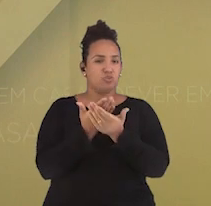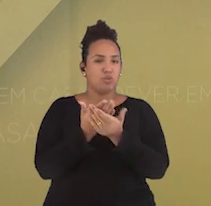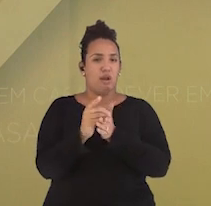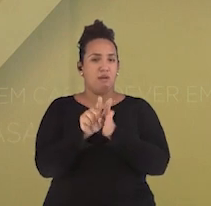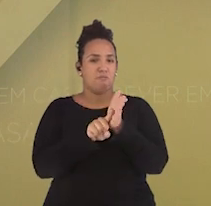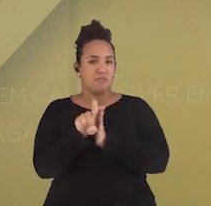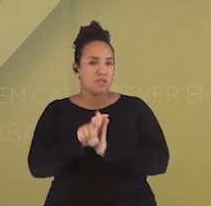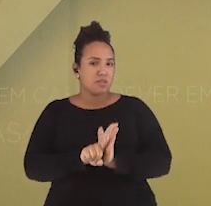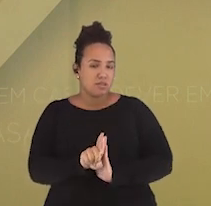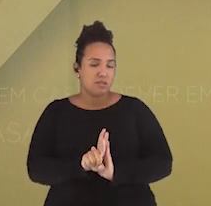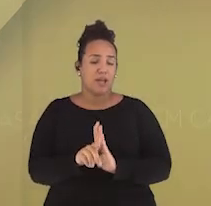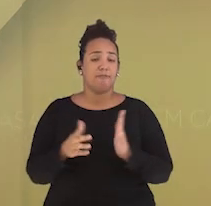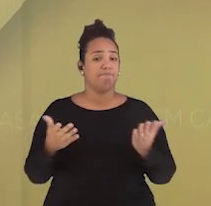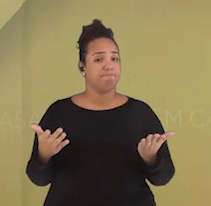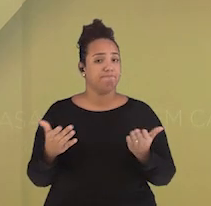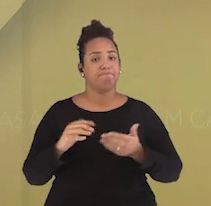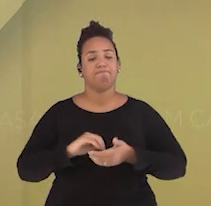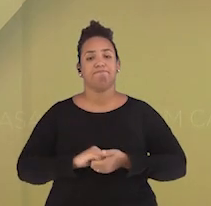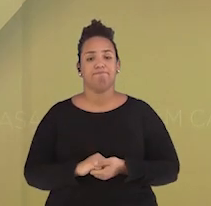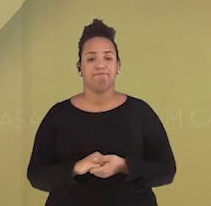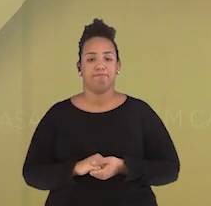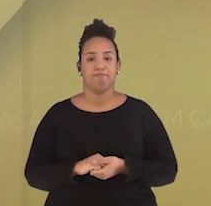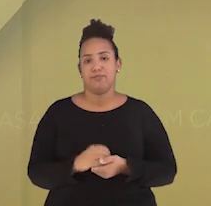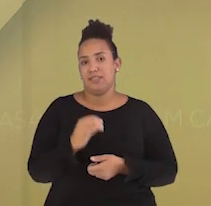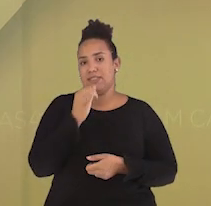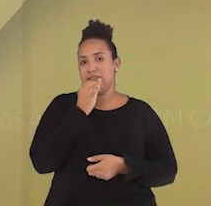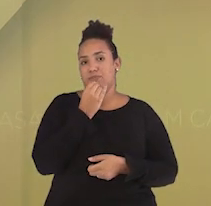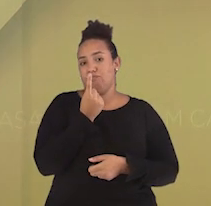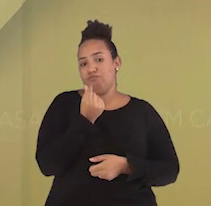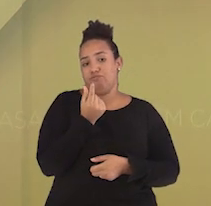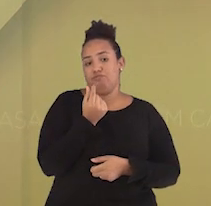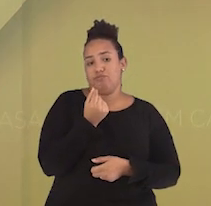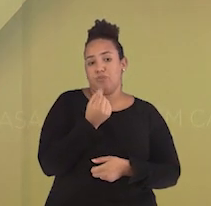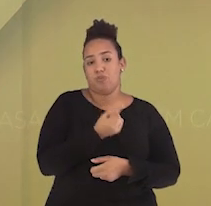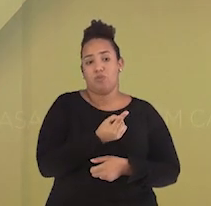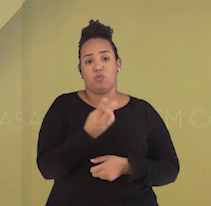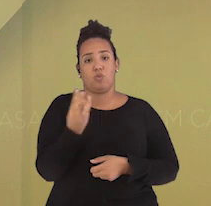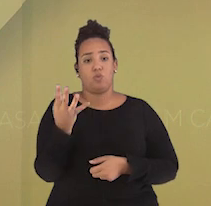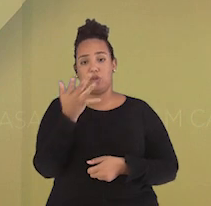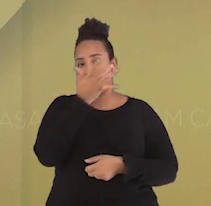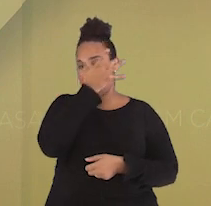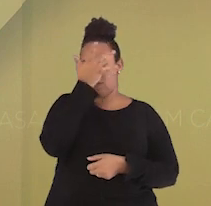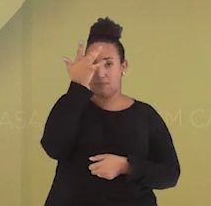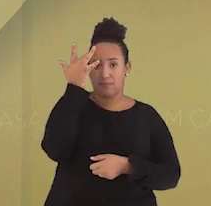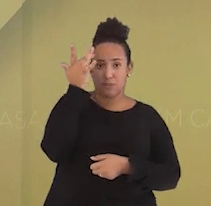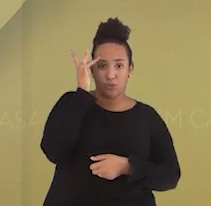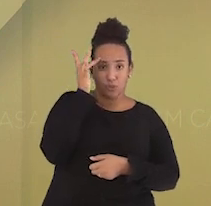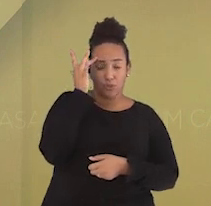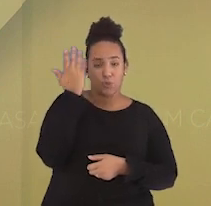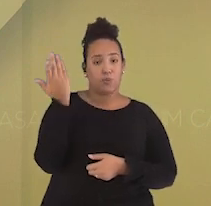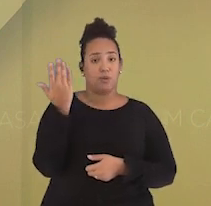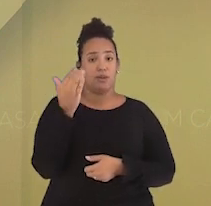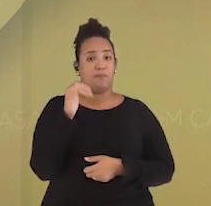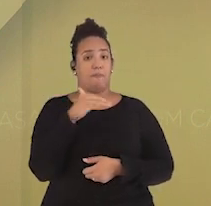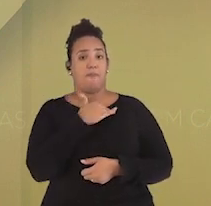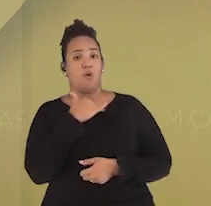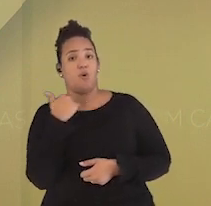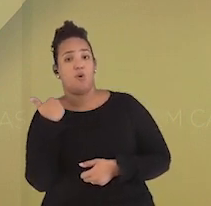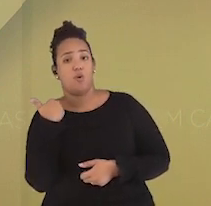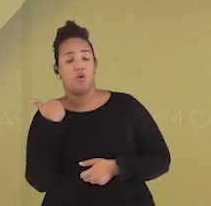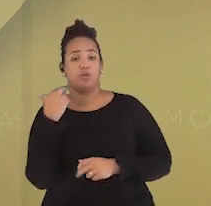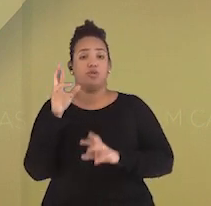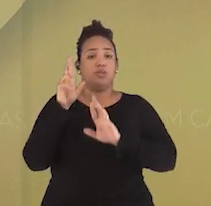de uma população? Renda, quantidade de pessoas, mortalidade, expectativa